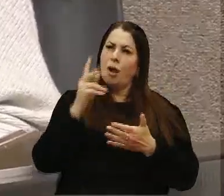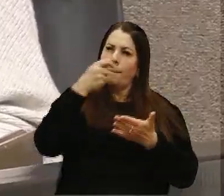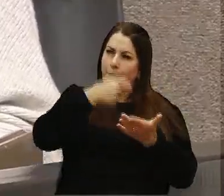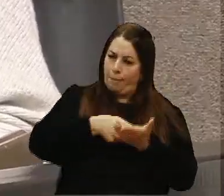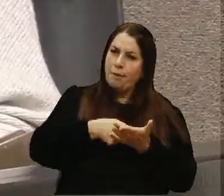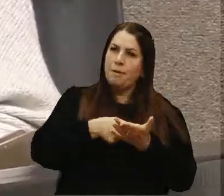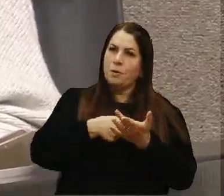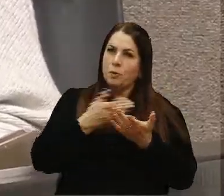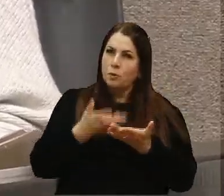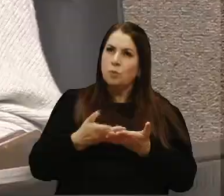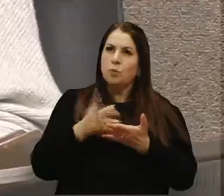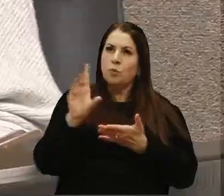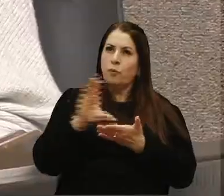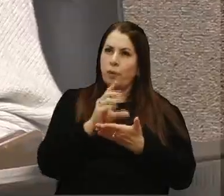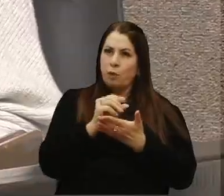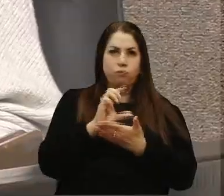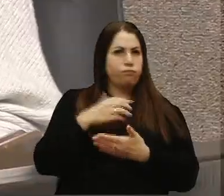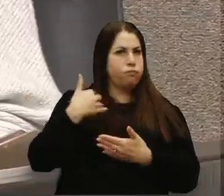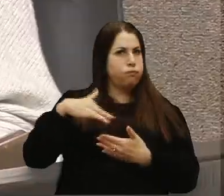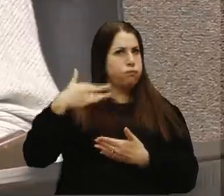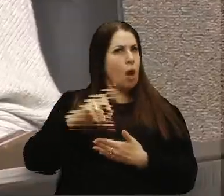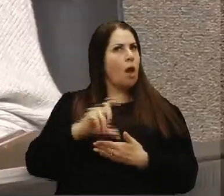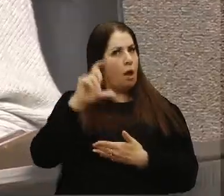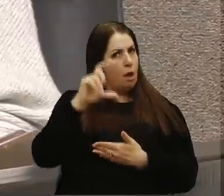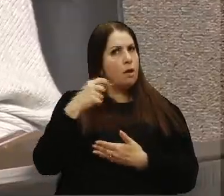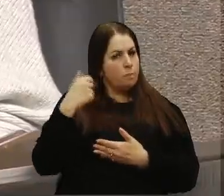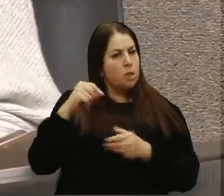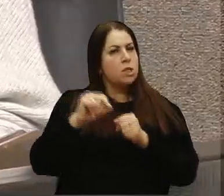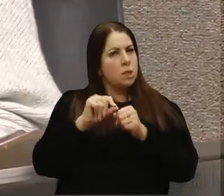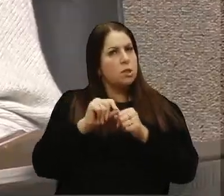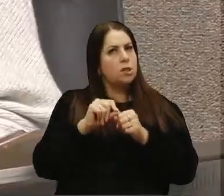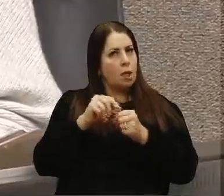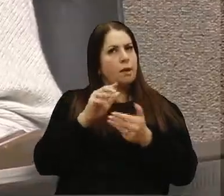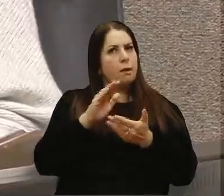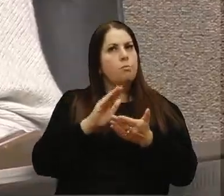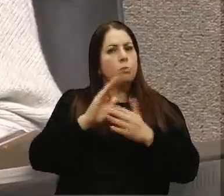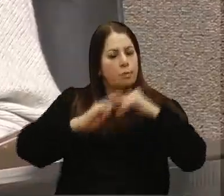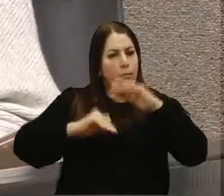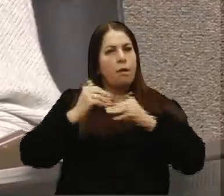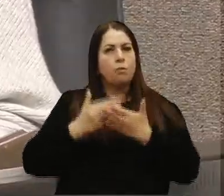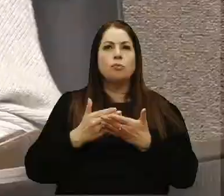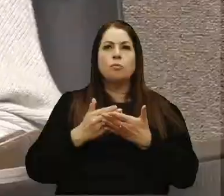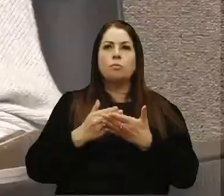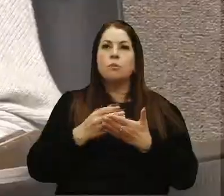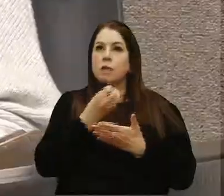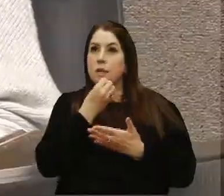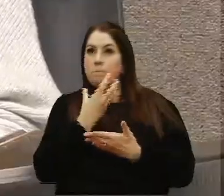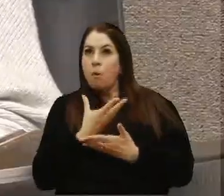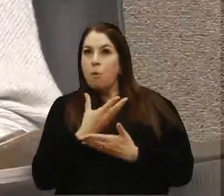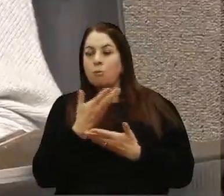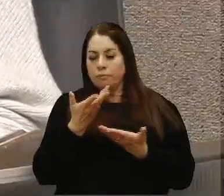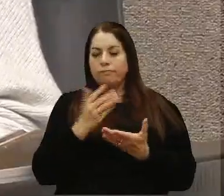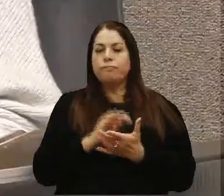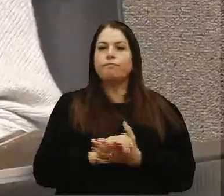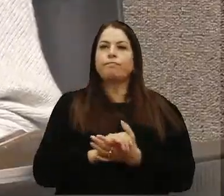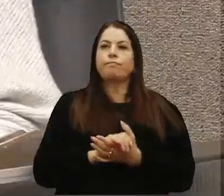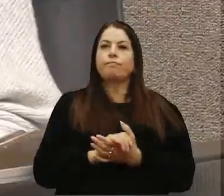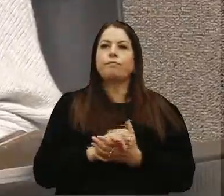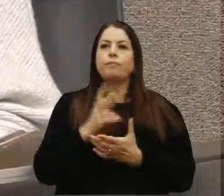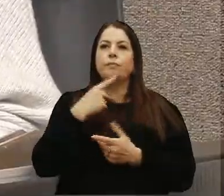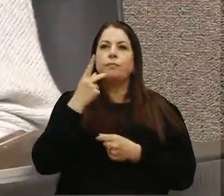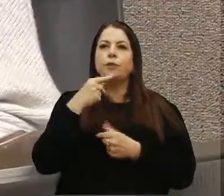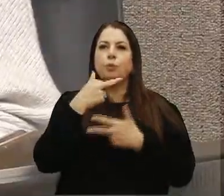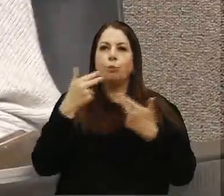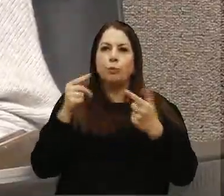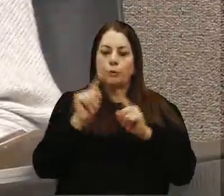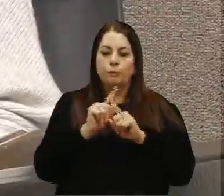pago, né, um valor altíssimo e a gente precisa que ele seja colocado em prática, se ele é tão bom assim, né? E falar de uma